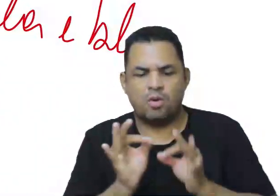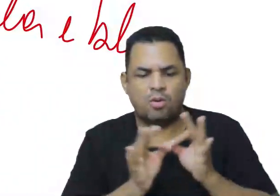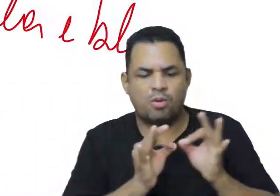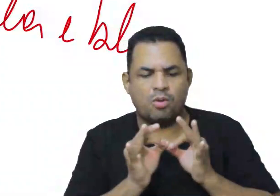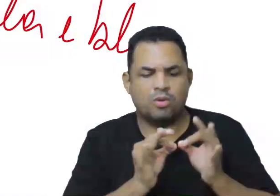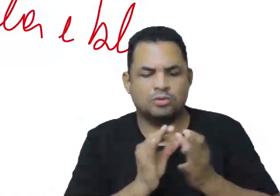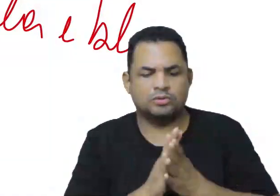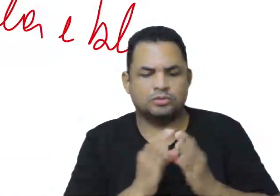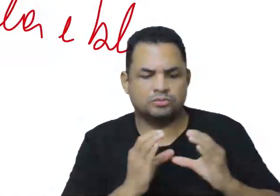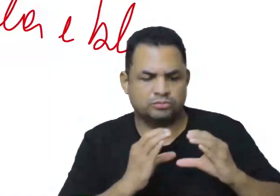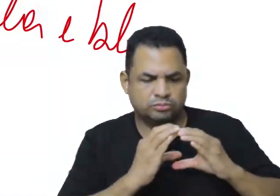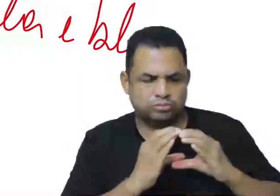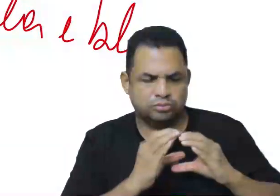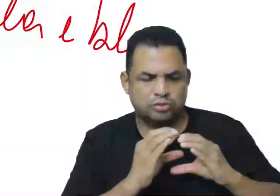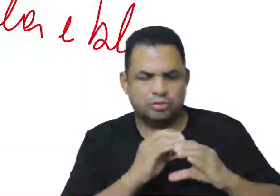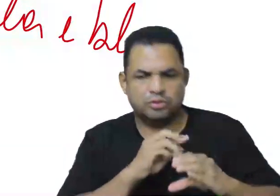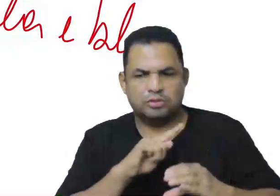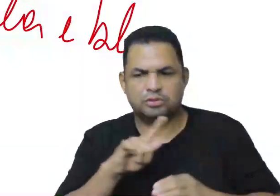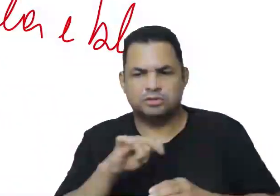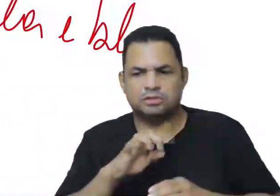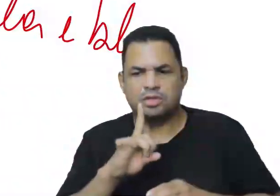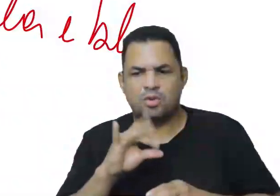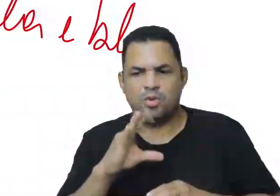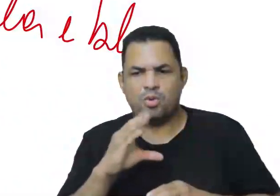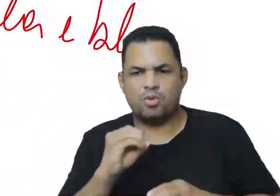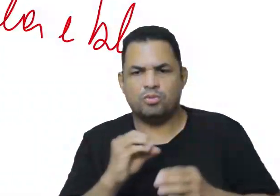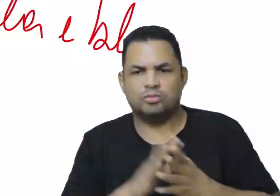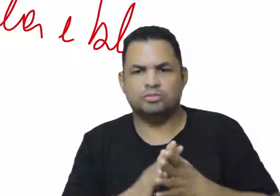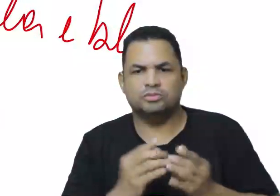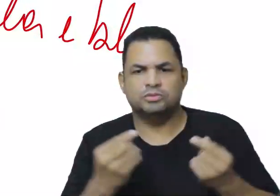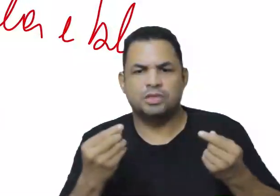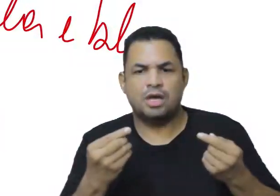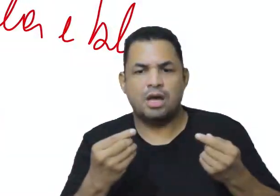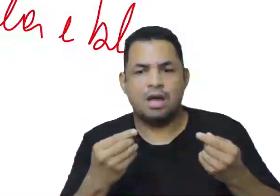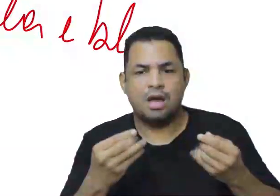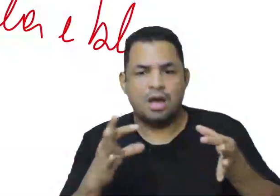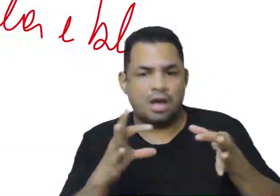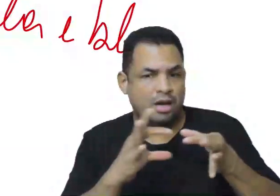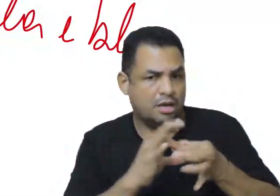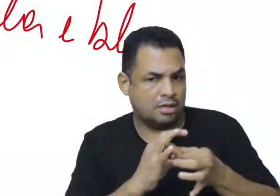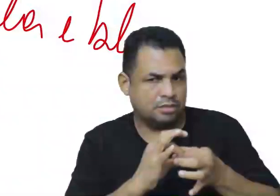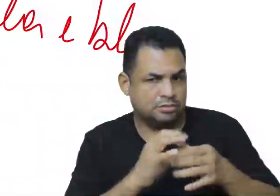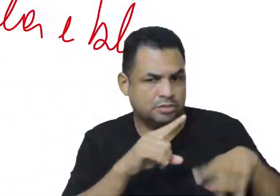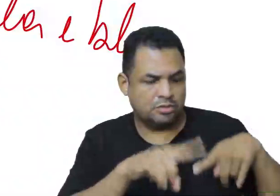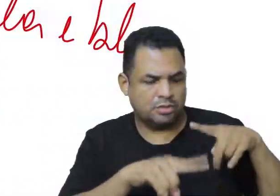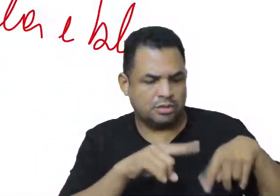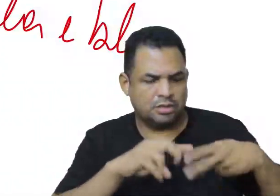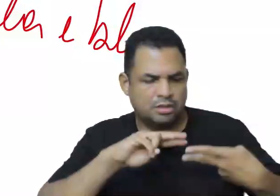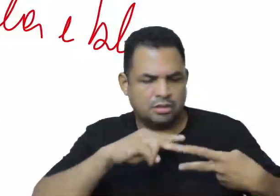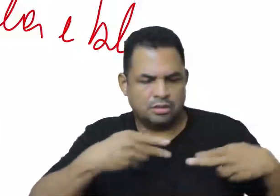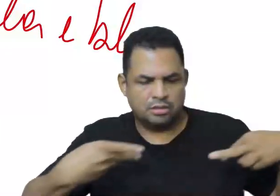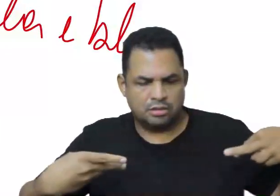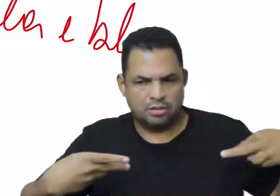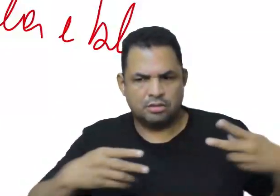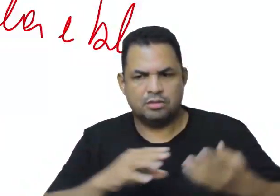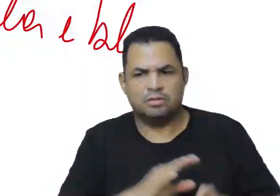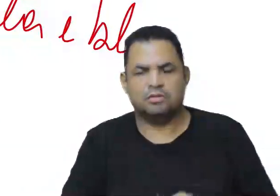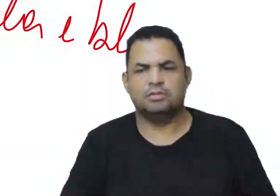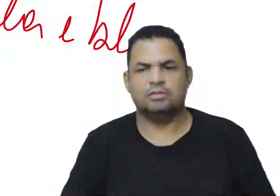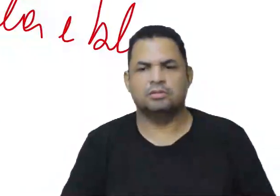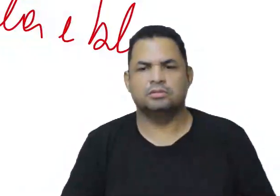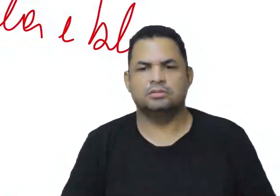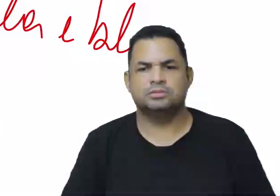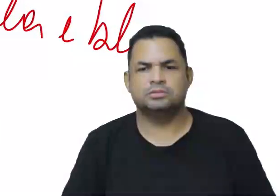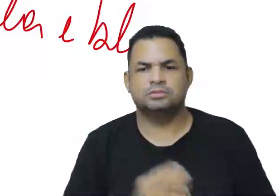zigoto, né? Automaticamente a união dos materiais genéticos de